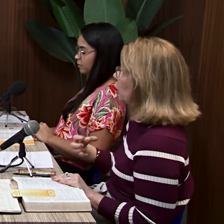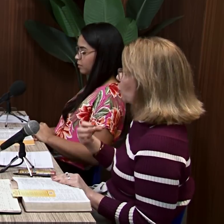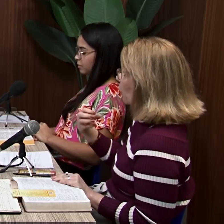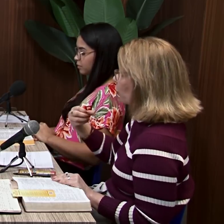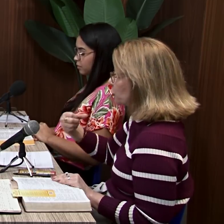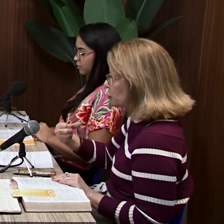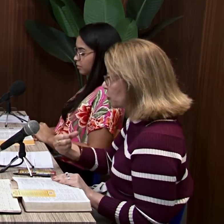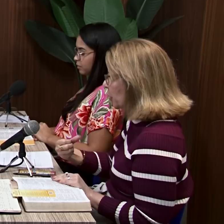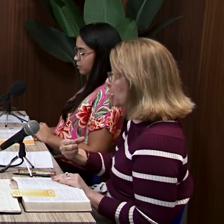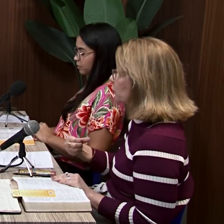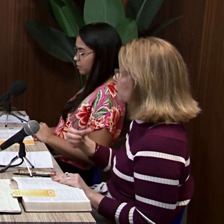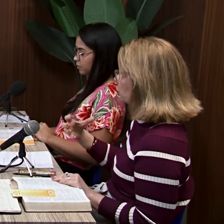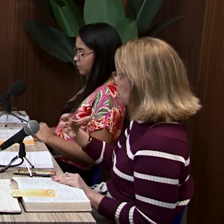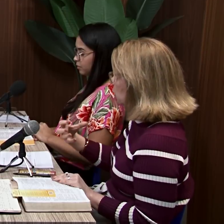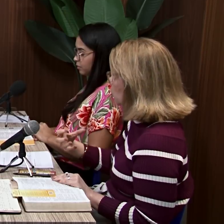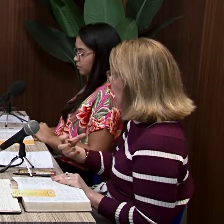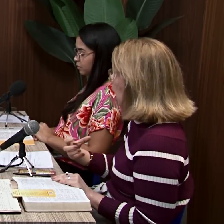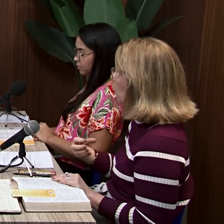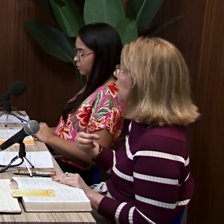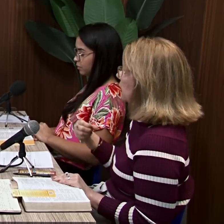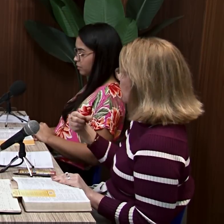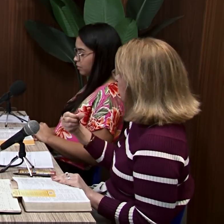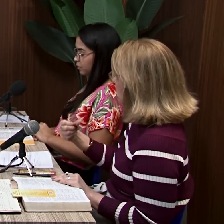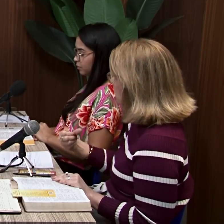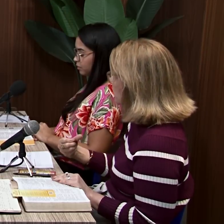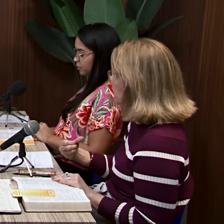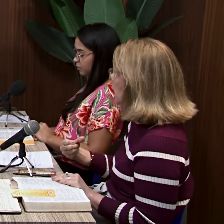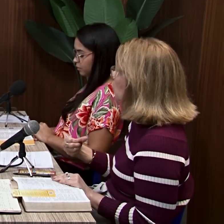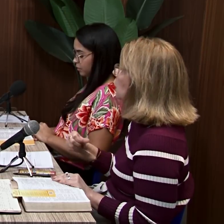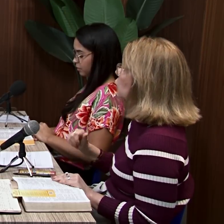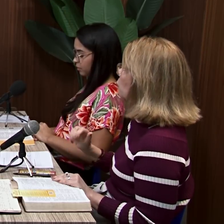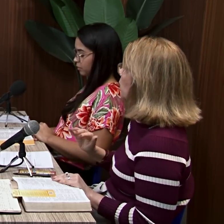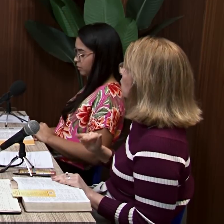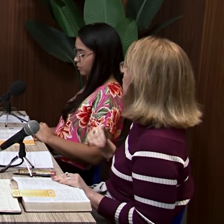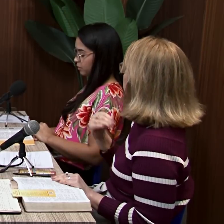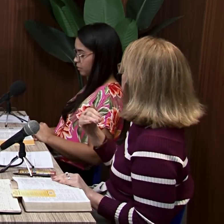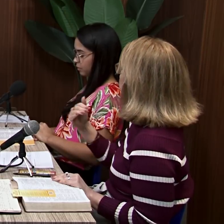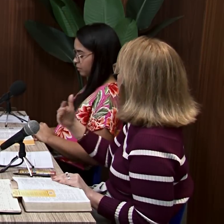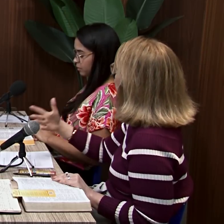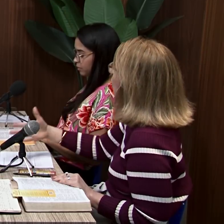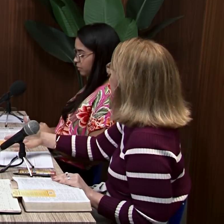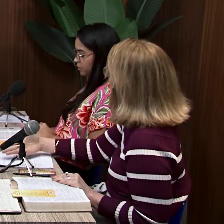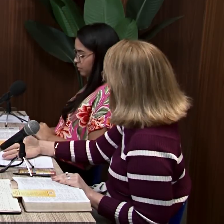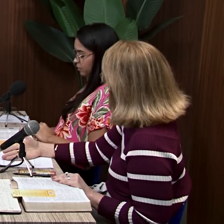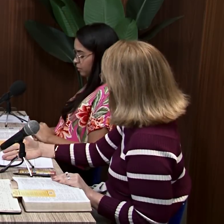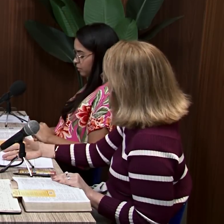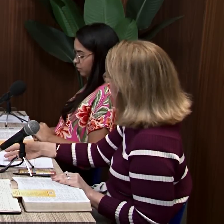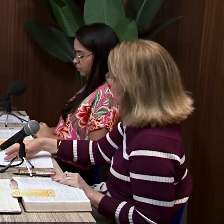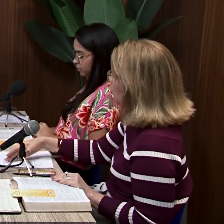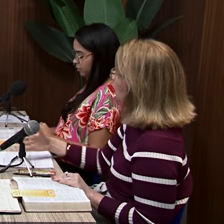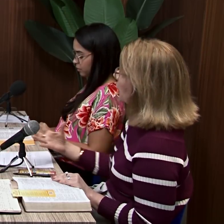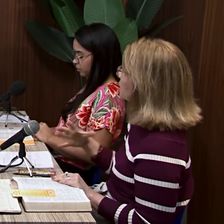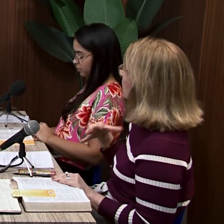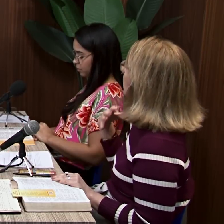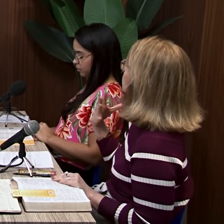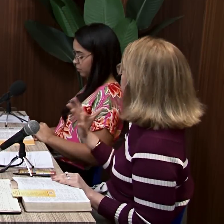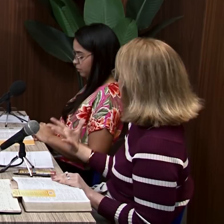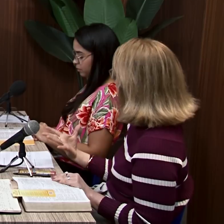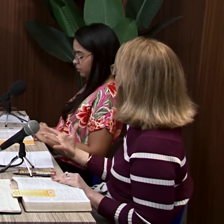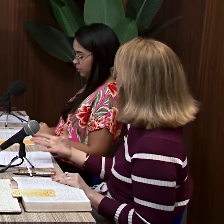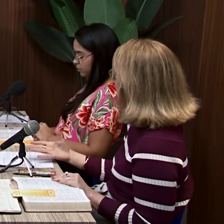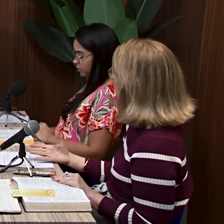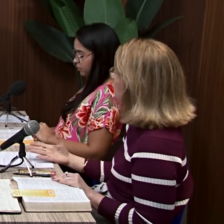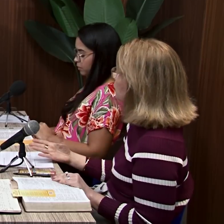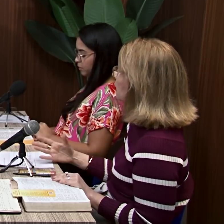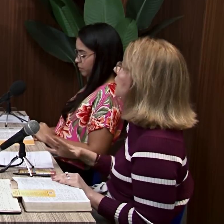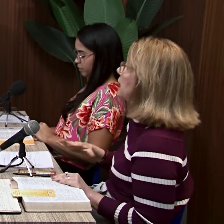particular, no aconchego, no espiritual, na revelação, no momento em que nós temos comunhão com o Senhor, ele se